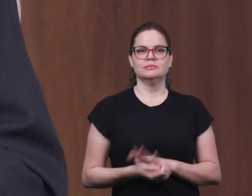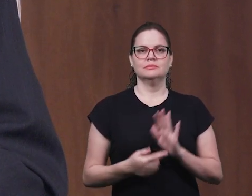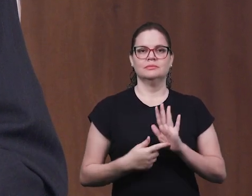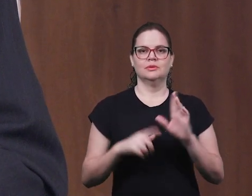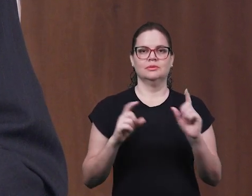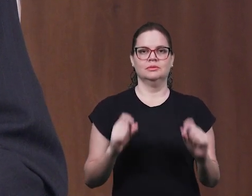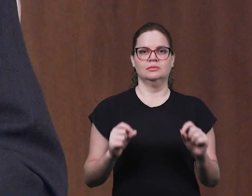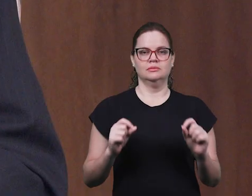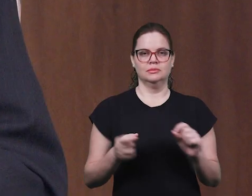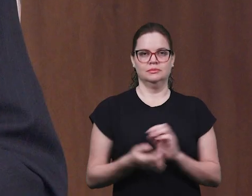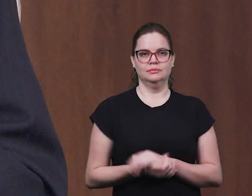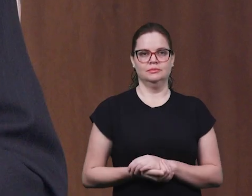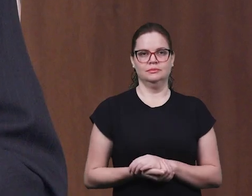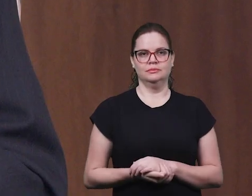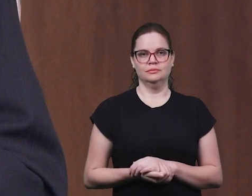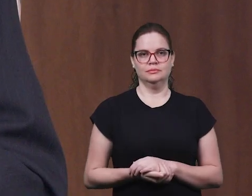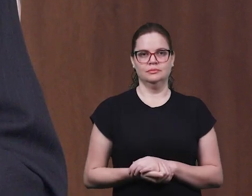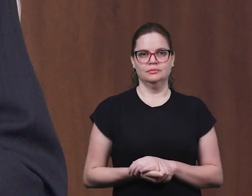assim: